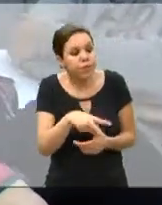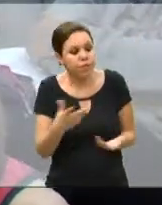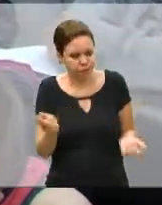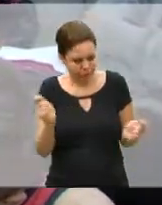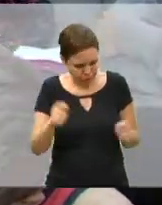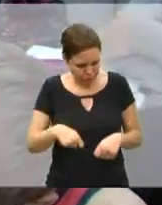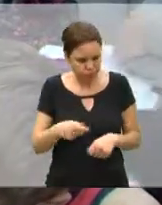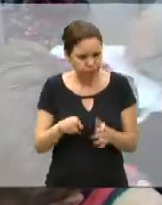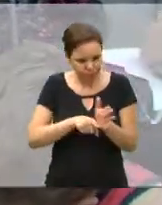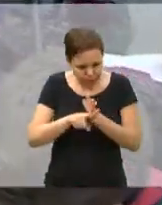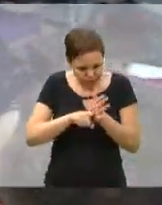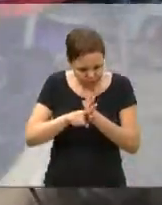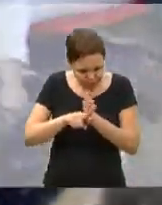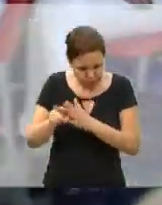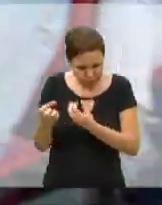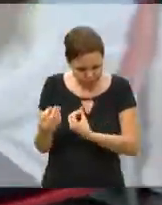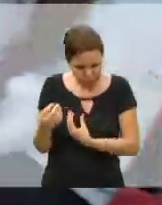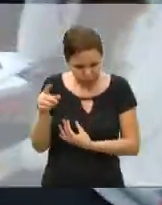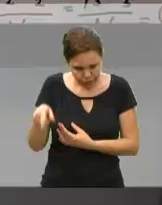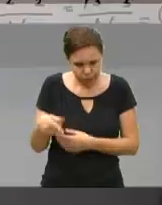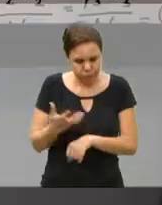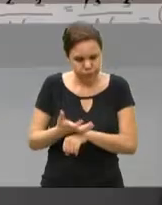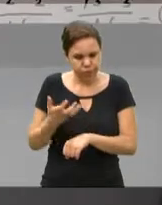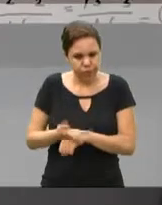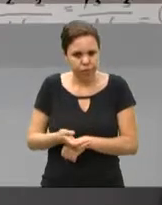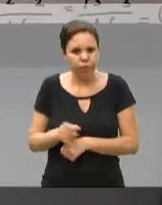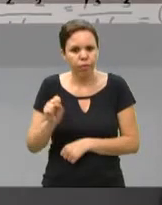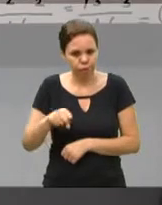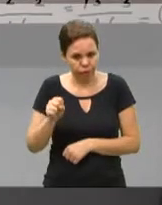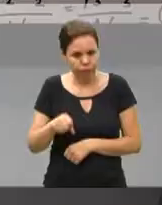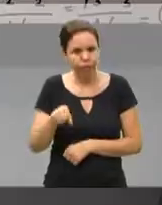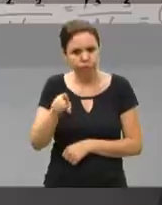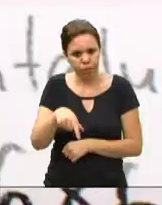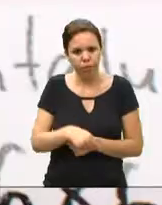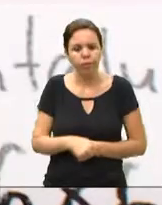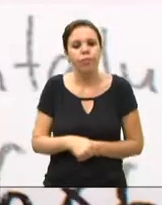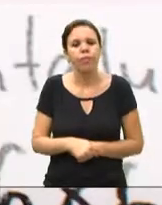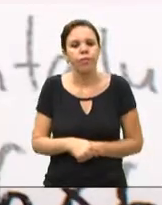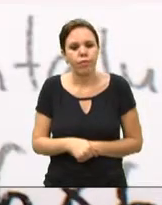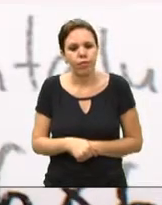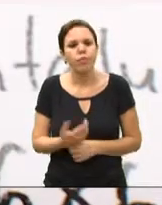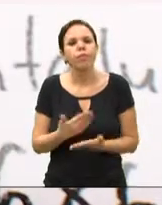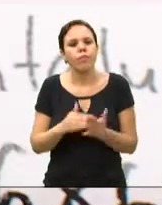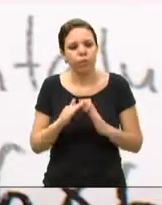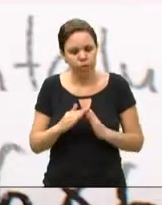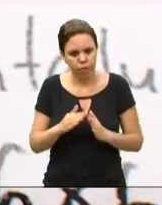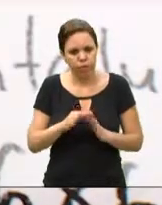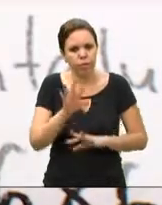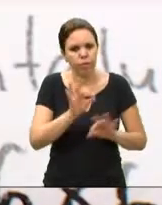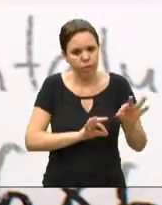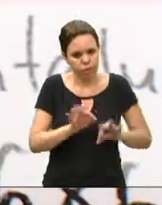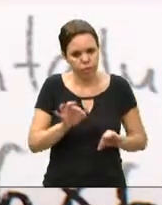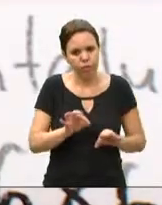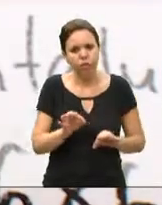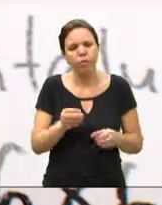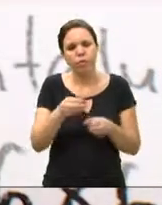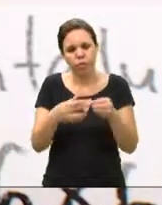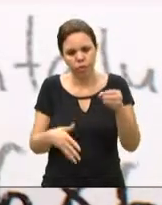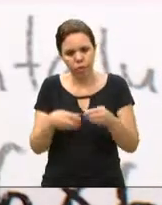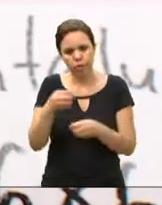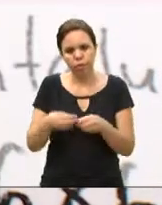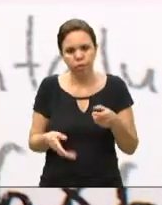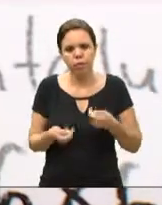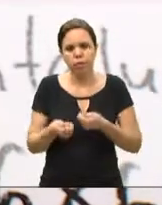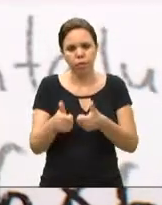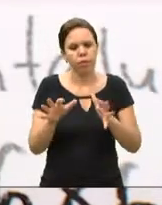ele pode ir atrás dessa informação, dessa disciplina? Isso, geralmente, né, as escolas elas se preparam para que o conteúdo seja